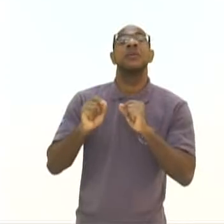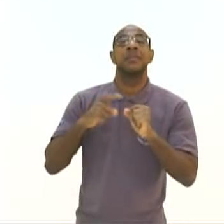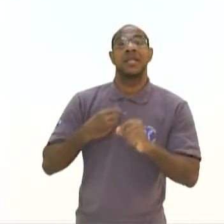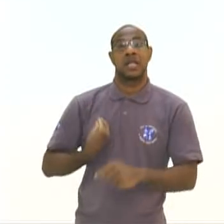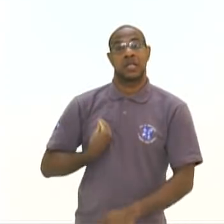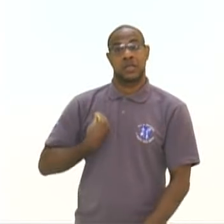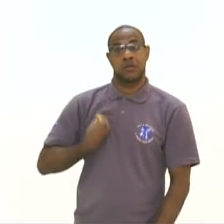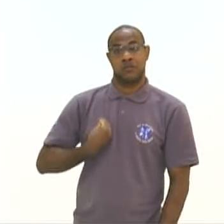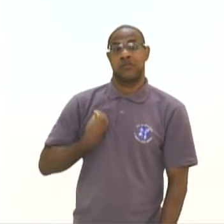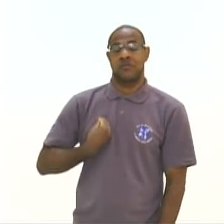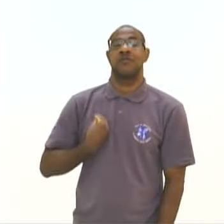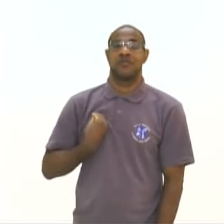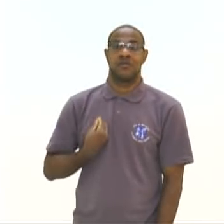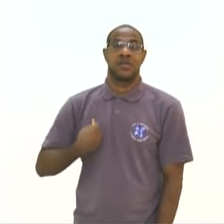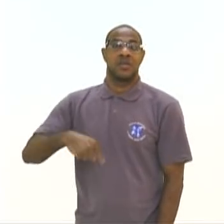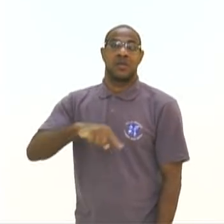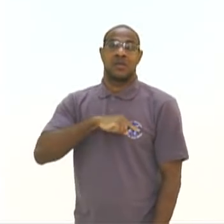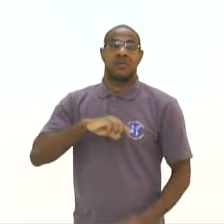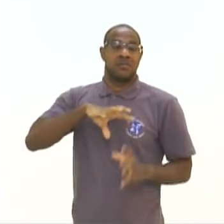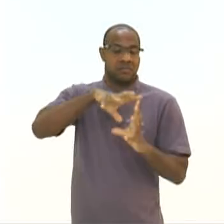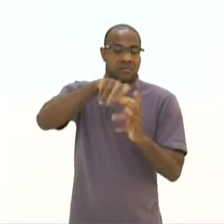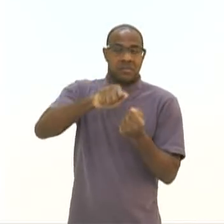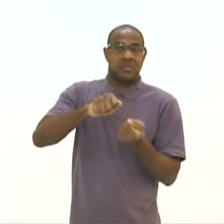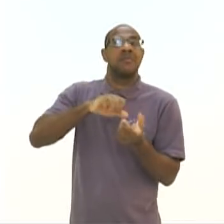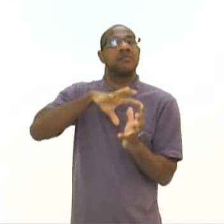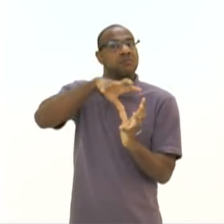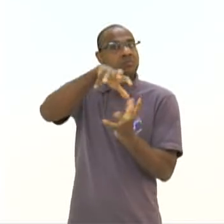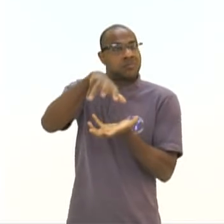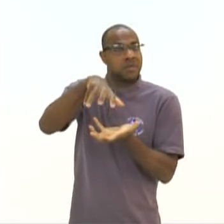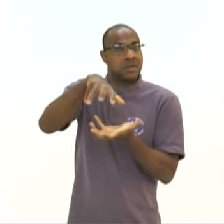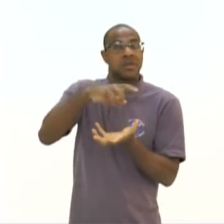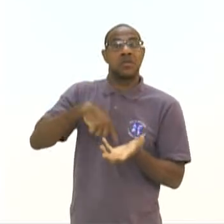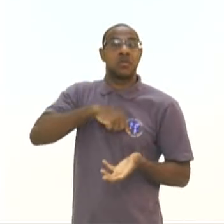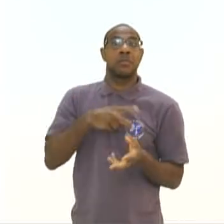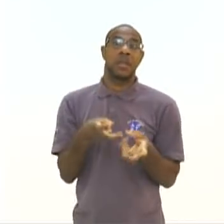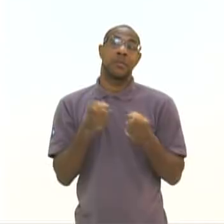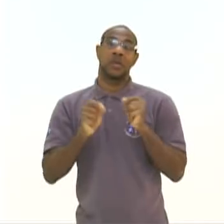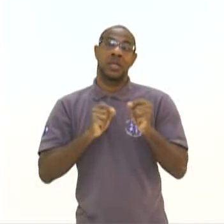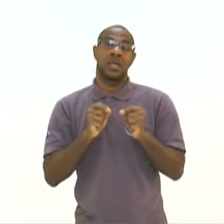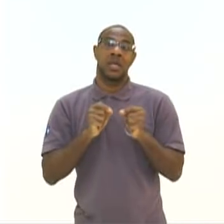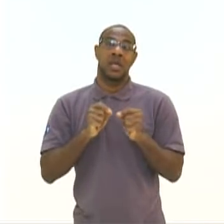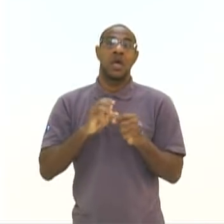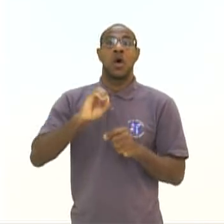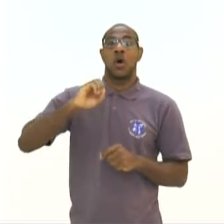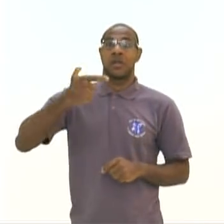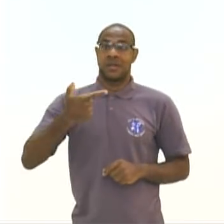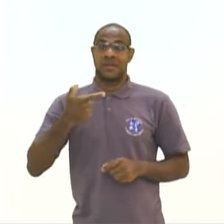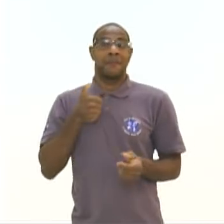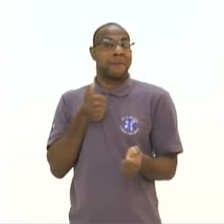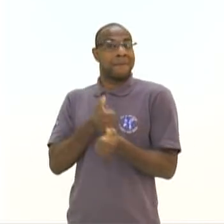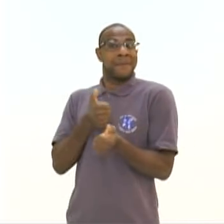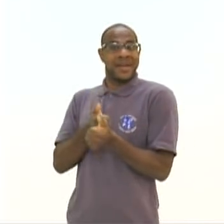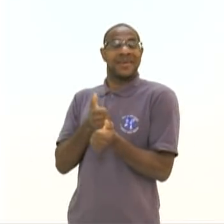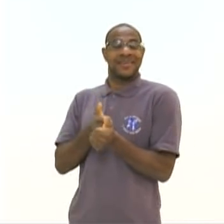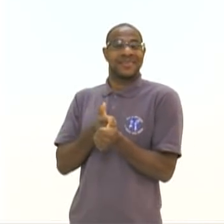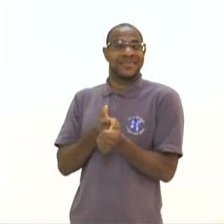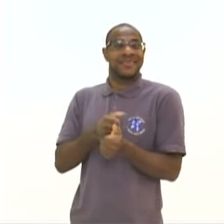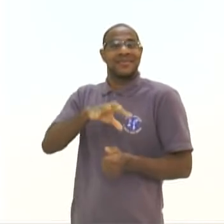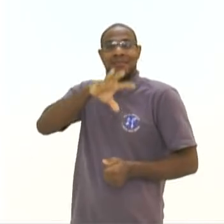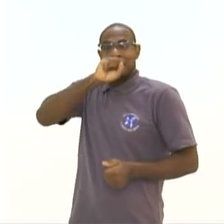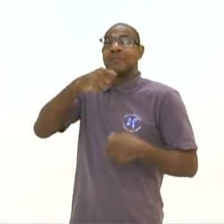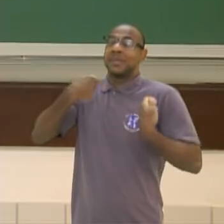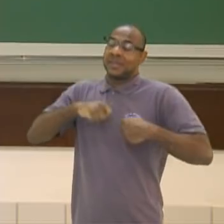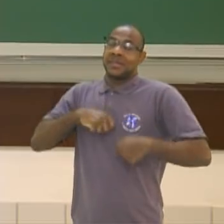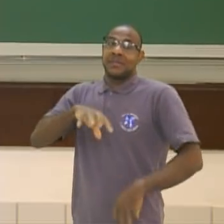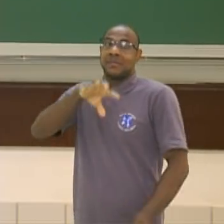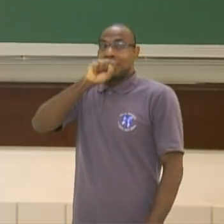existência dos seres vivos na atmosfera, no planeta. Então, a gente percebeu que o oxigênio está perto de nós. A gente precisa respirar.